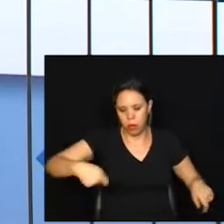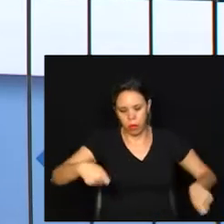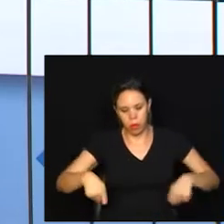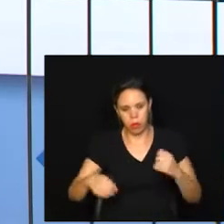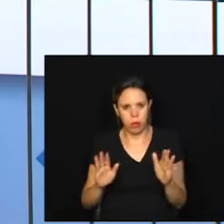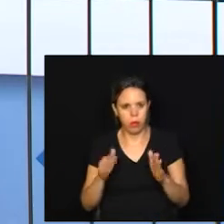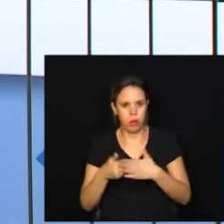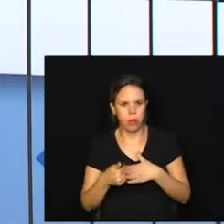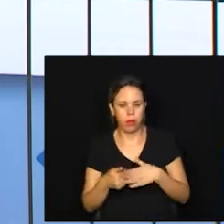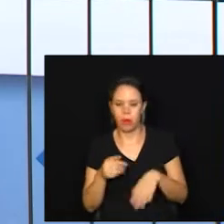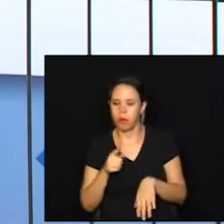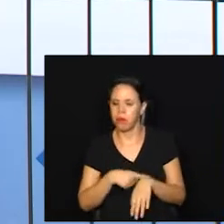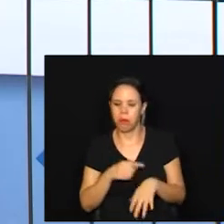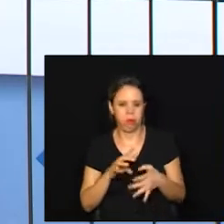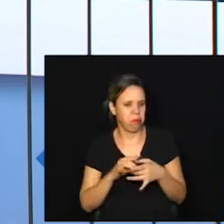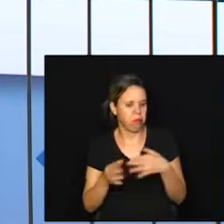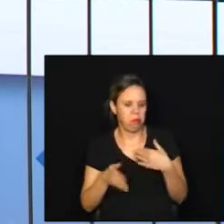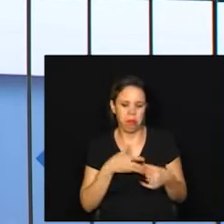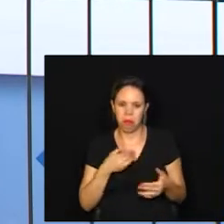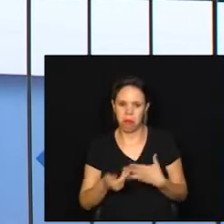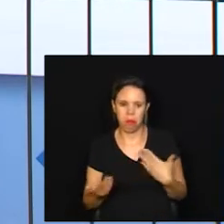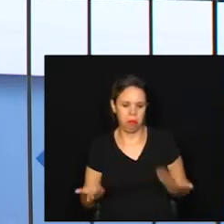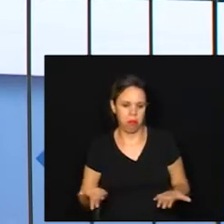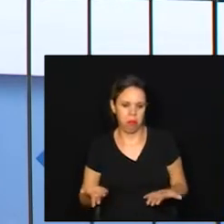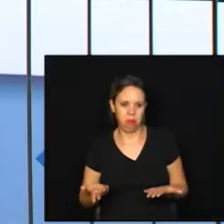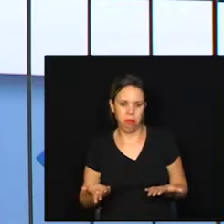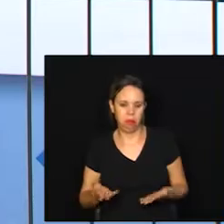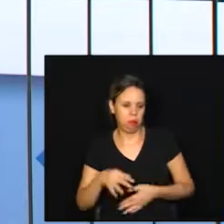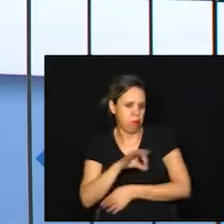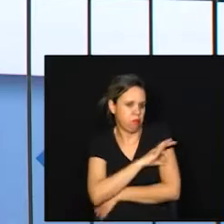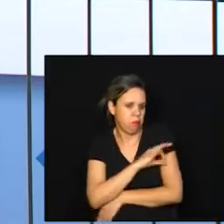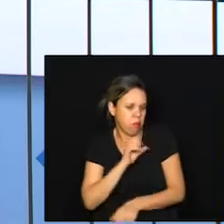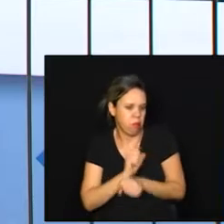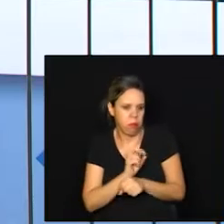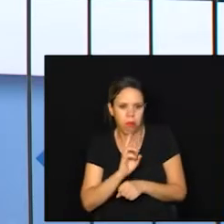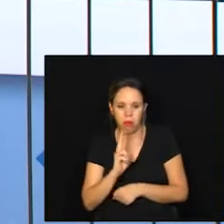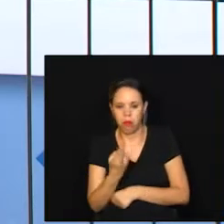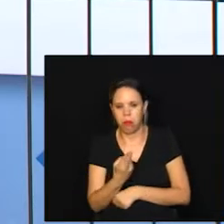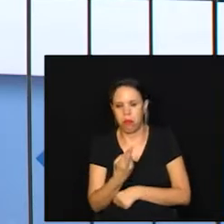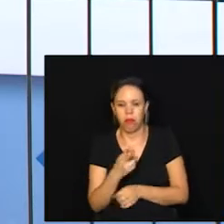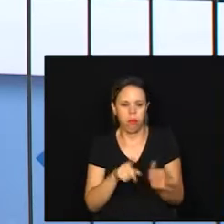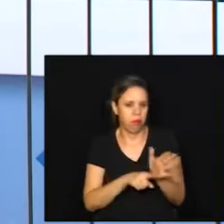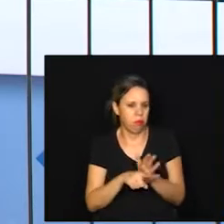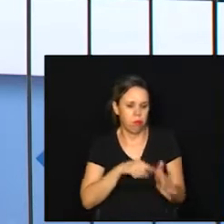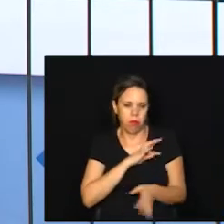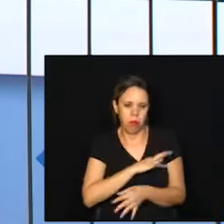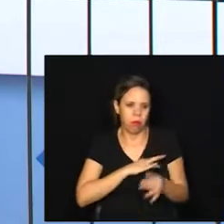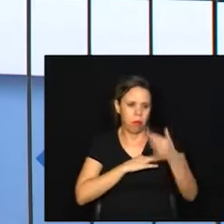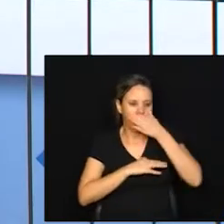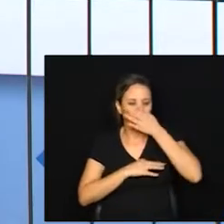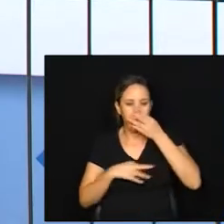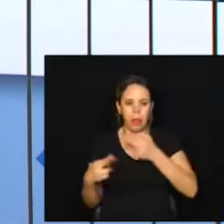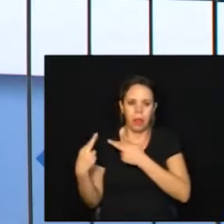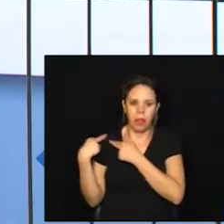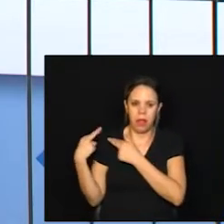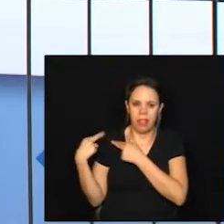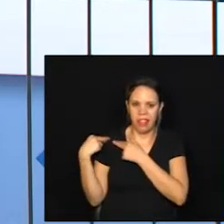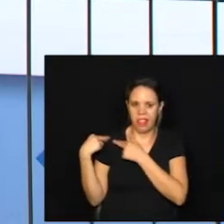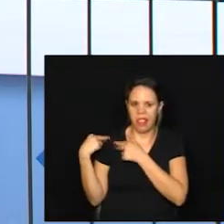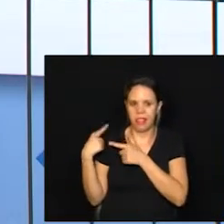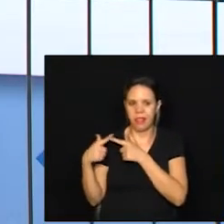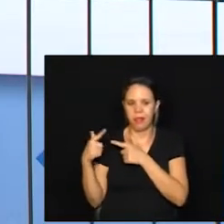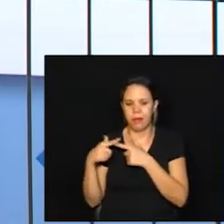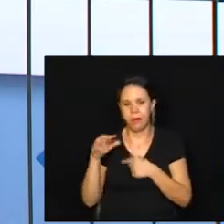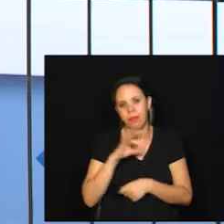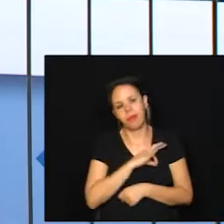fechadas por tempo indeterminado. E, por fim, a Prefeitura aguarda o resultado da perícia técnica de responsabilidade da